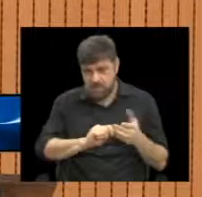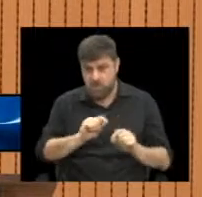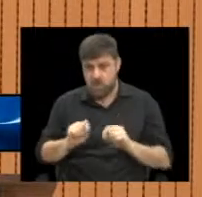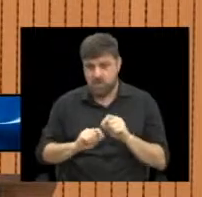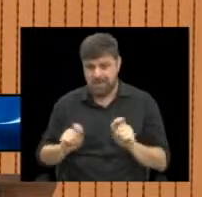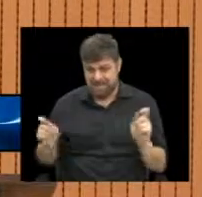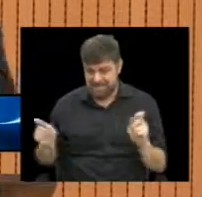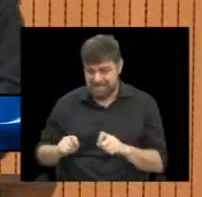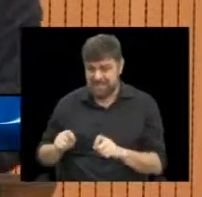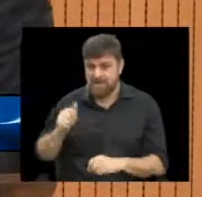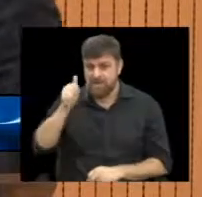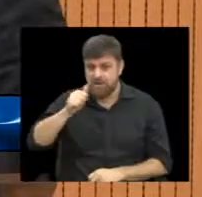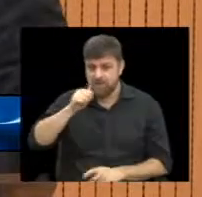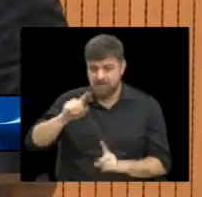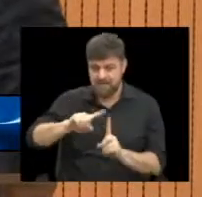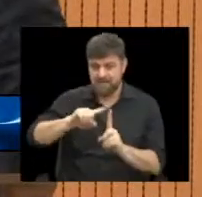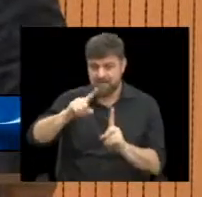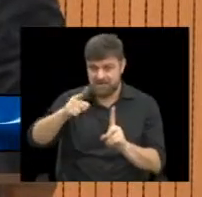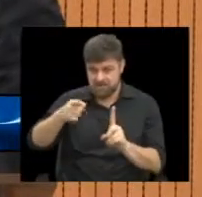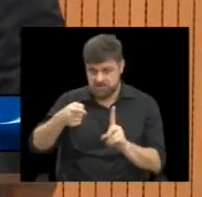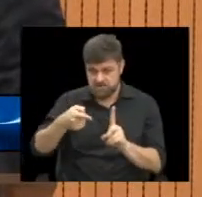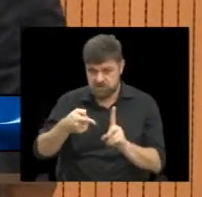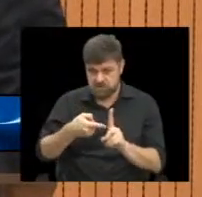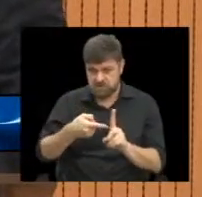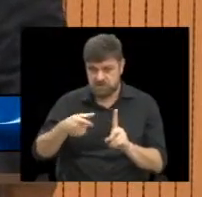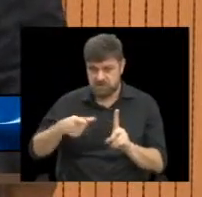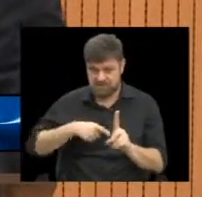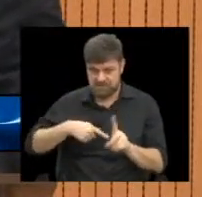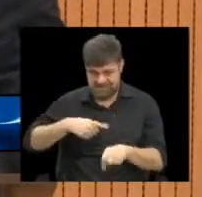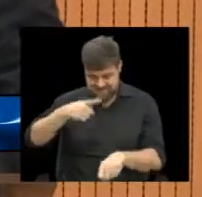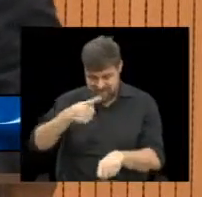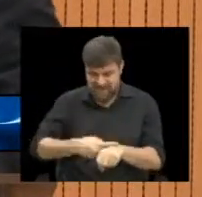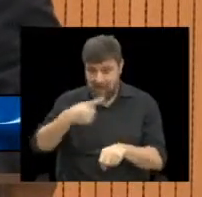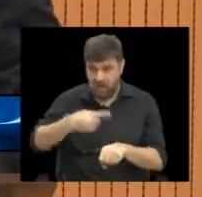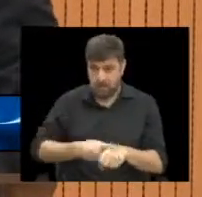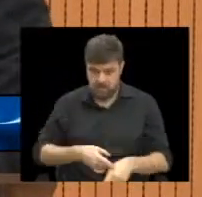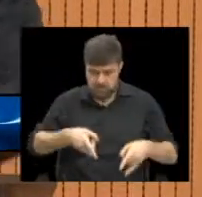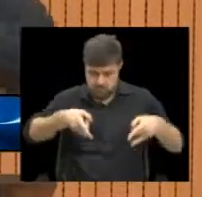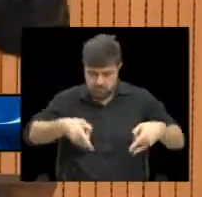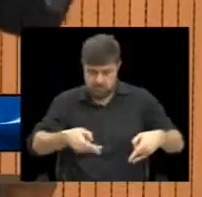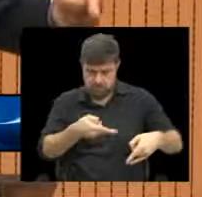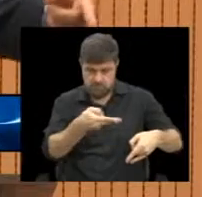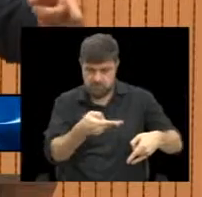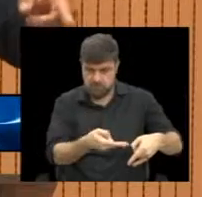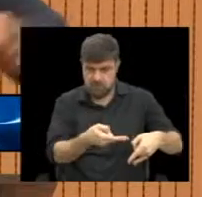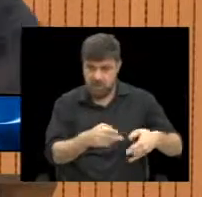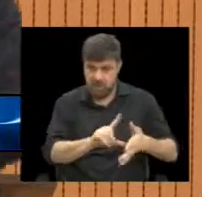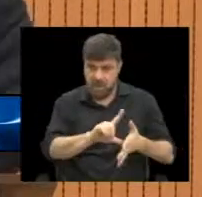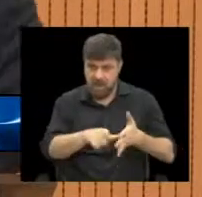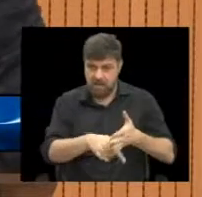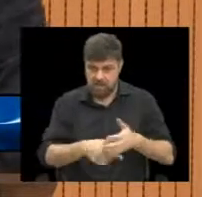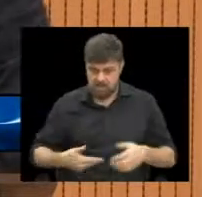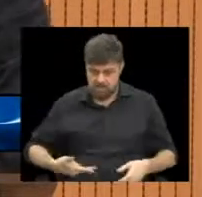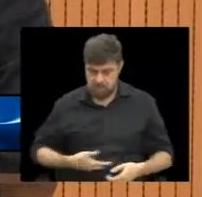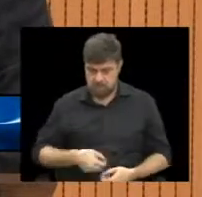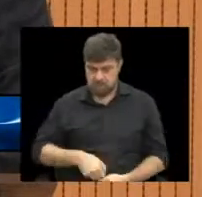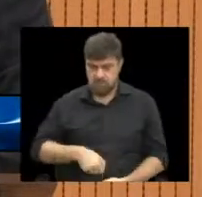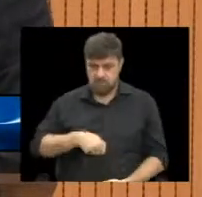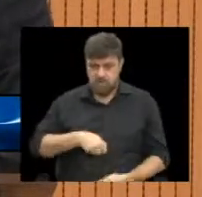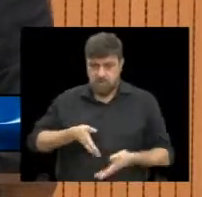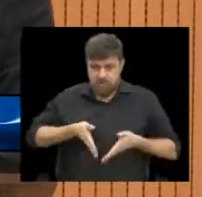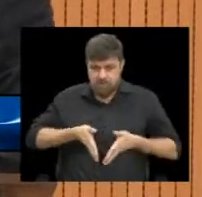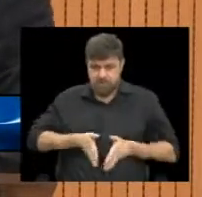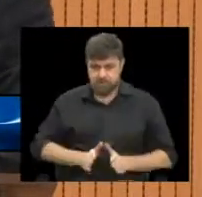a gestante se acompanhar desde o momento da internação até depois do parto,